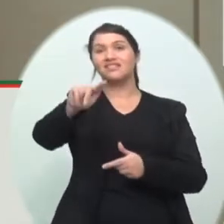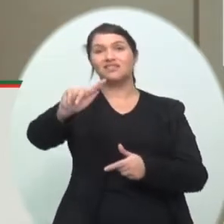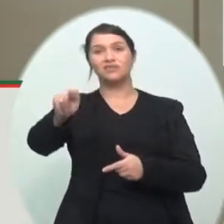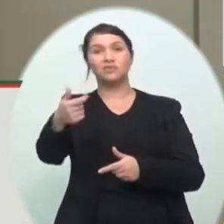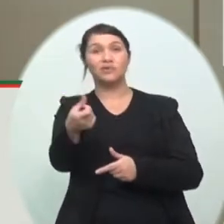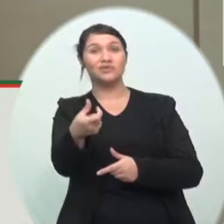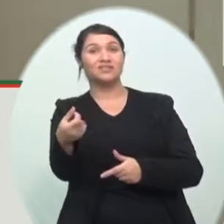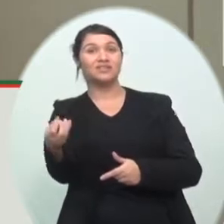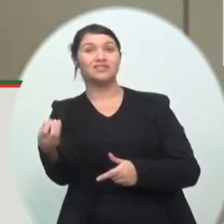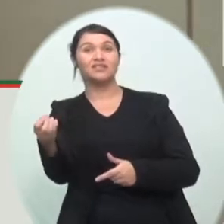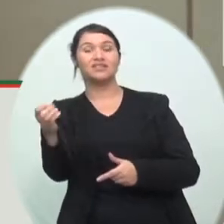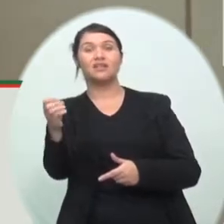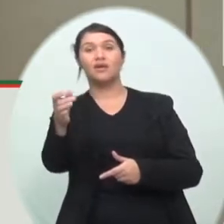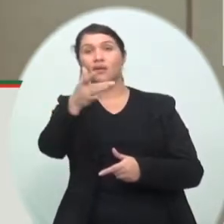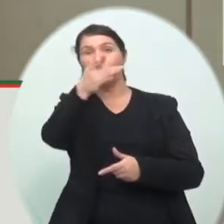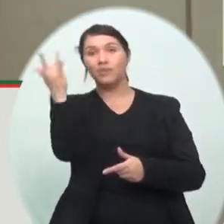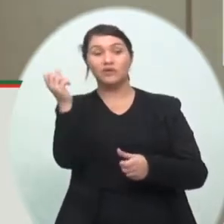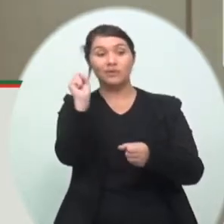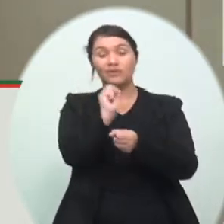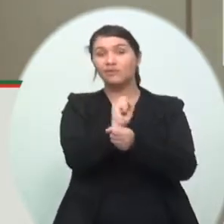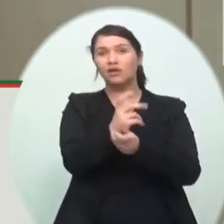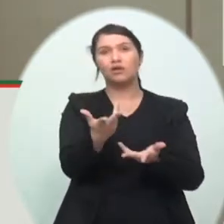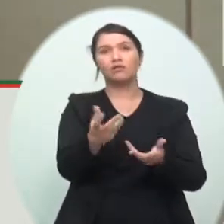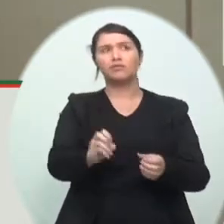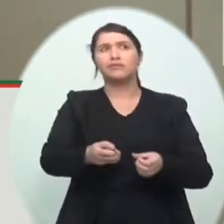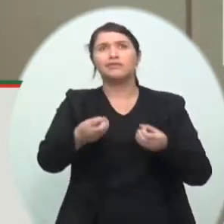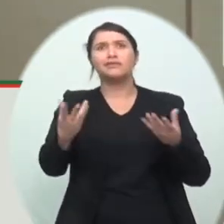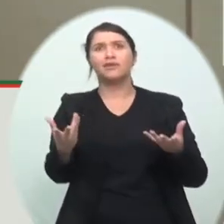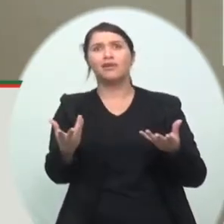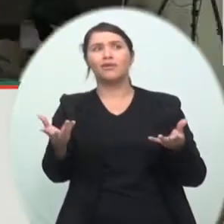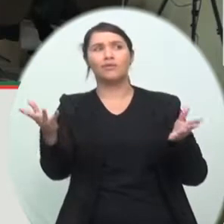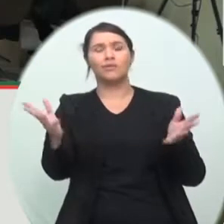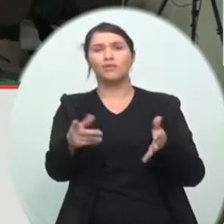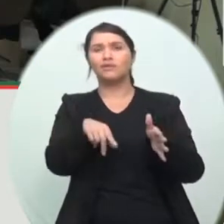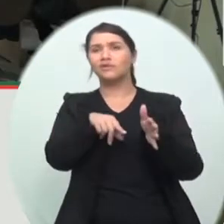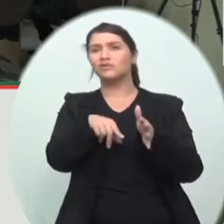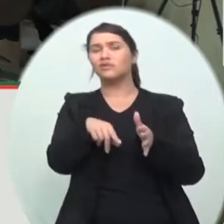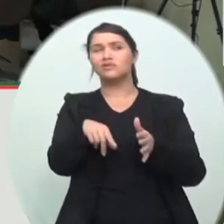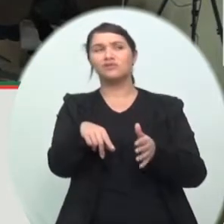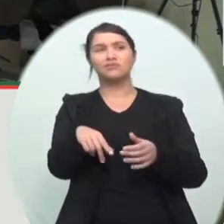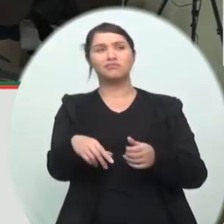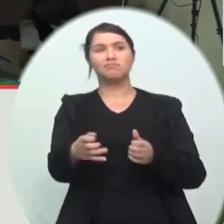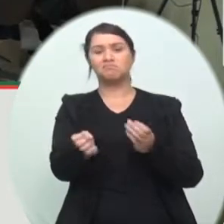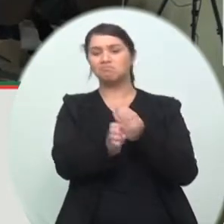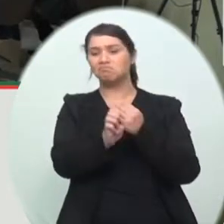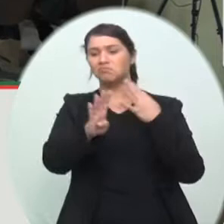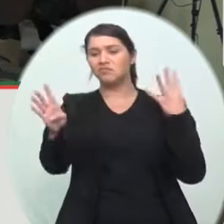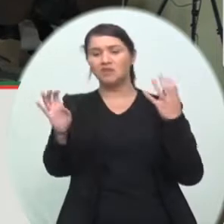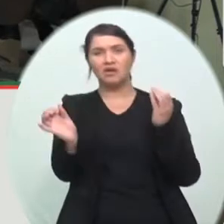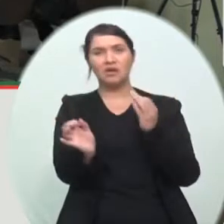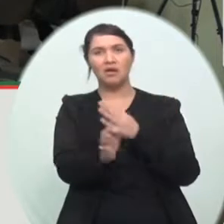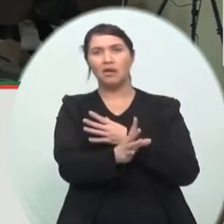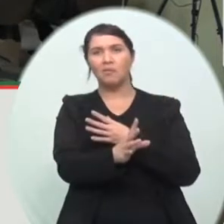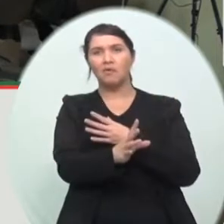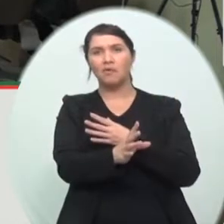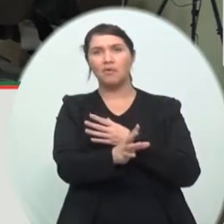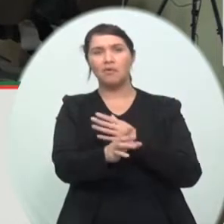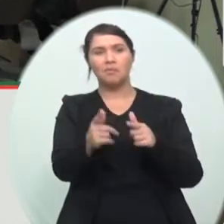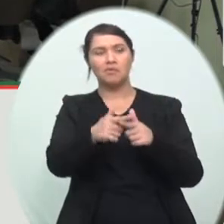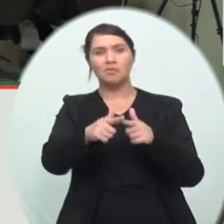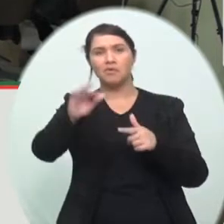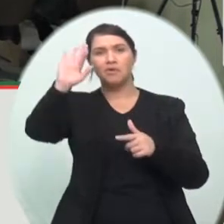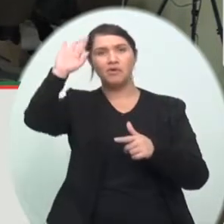ortopedia era quase 6 mil pessoas, e eu não vejo ainda um andamento, uma solução para